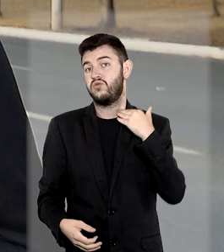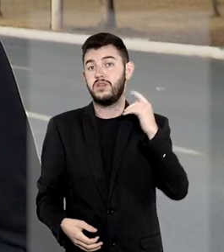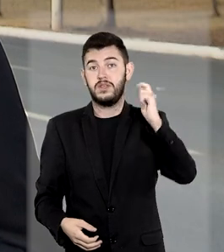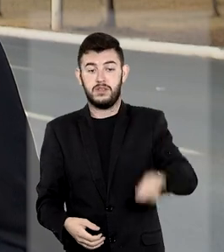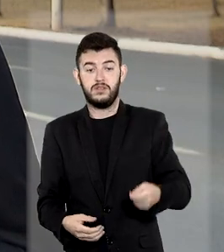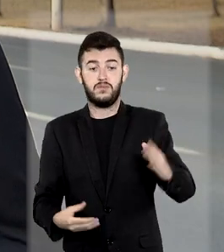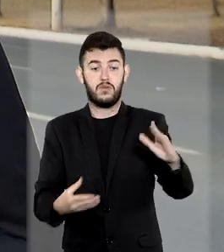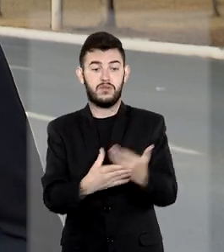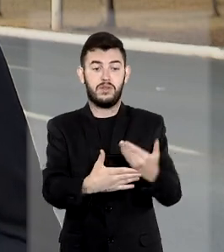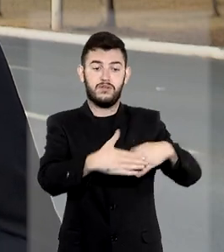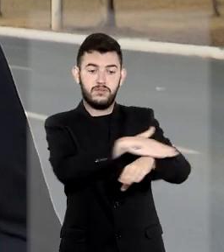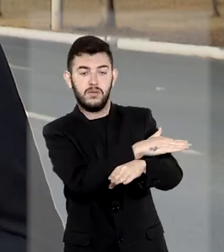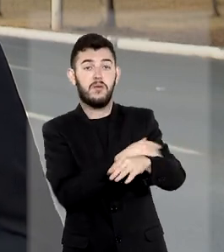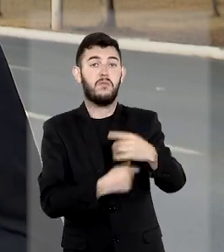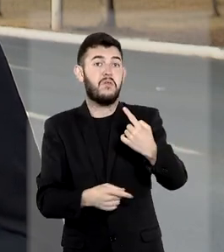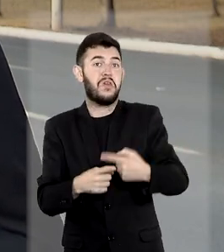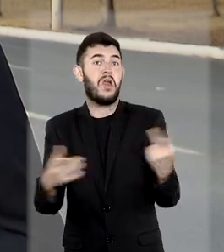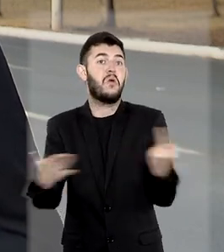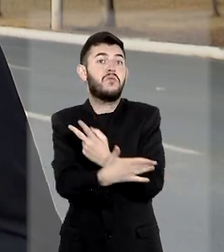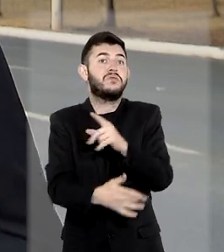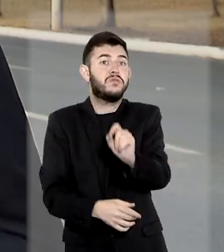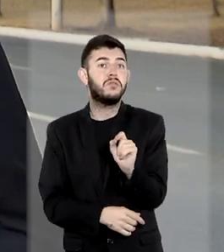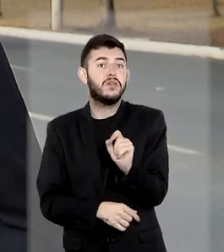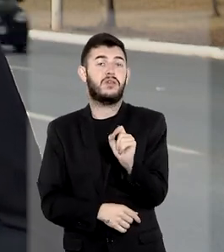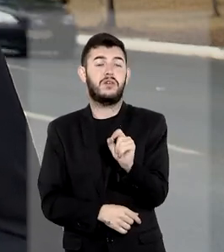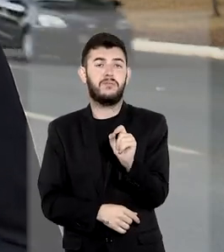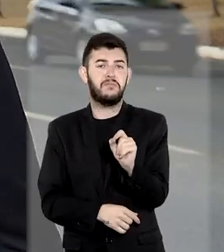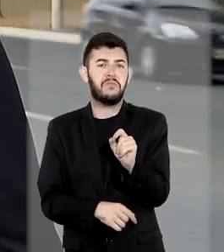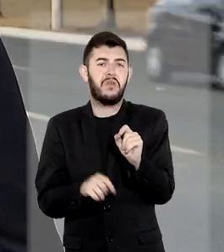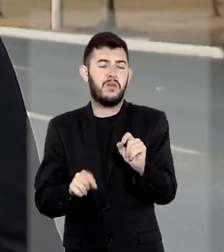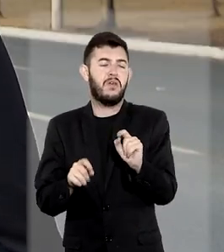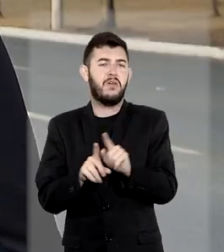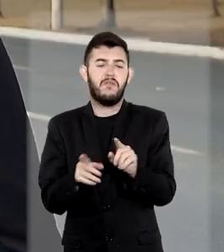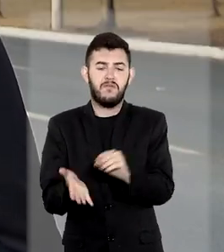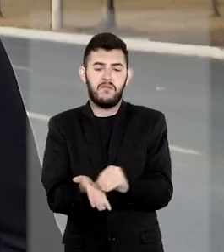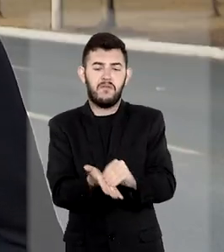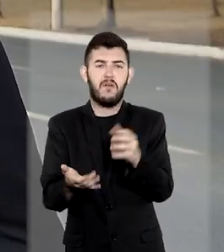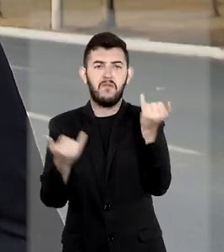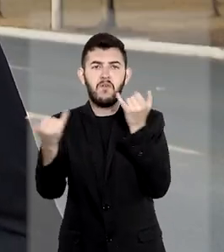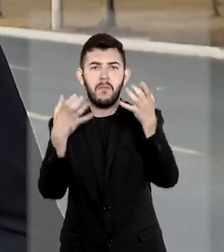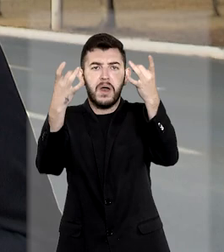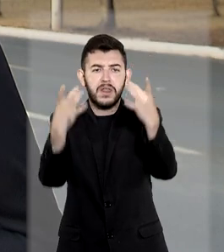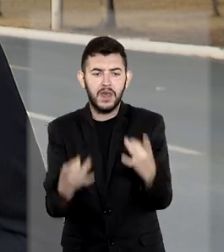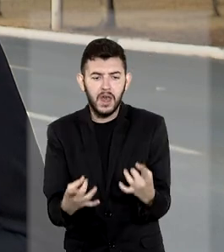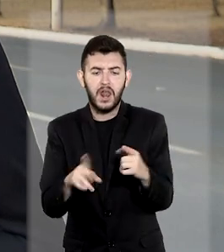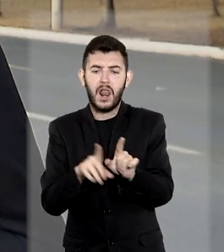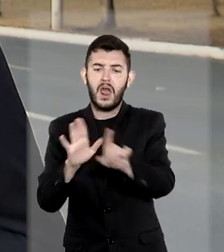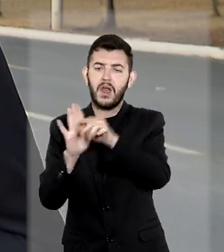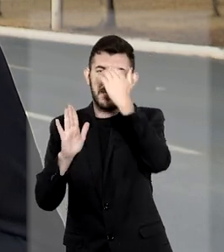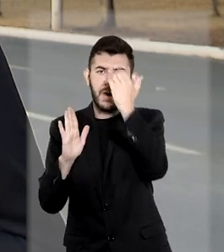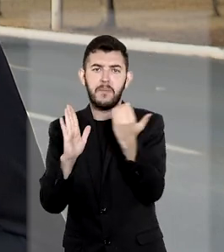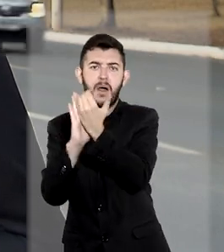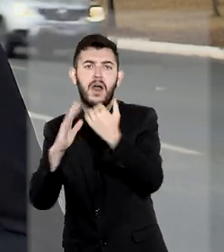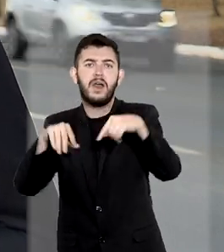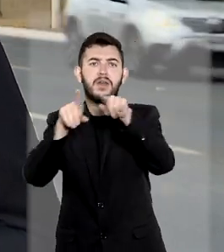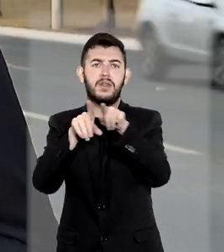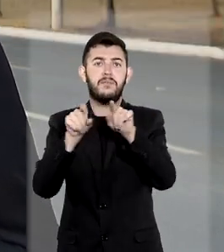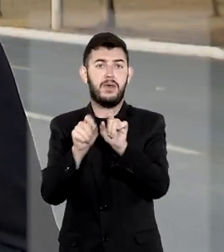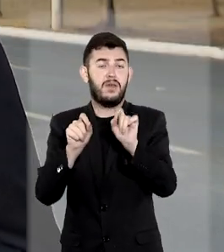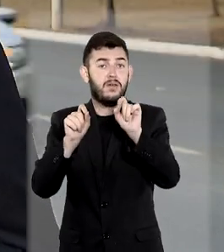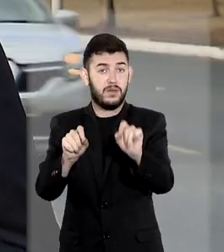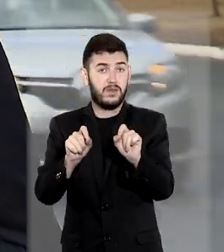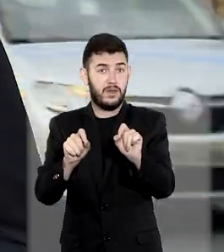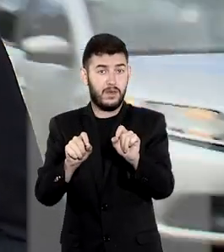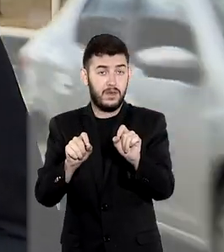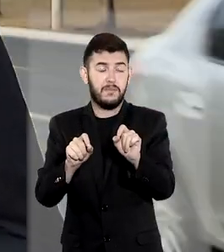relação à Fazenda Pública por ilegitimidade passiva e julgou improcedentes os pedidos em relação à concessionária. O